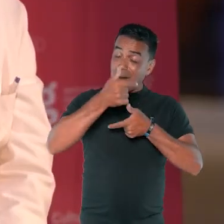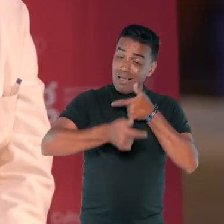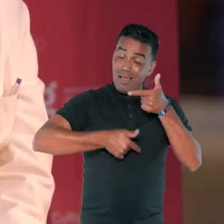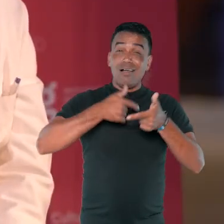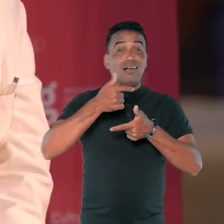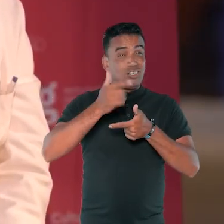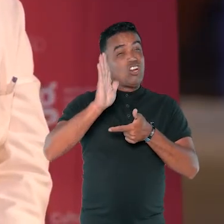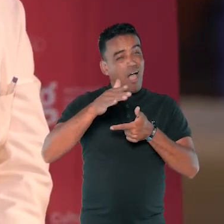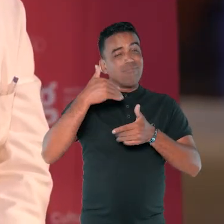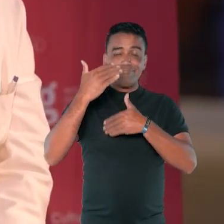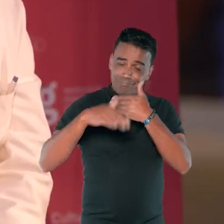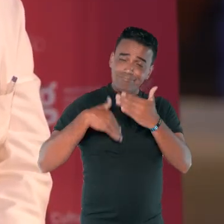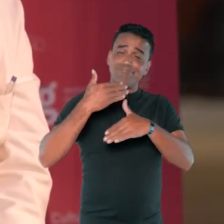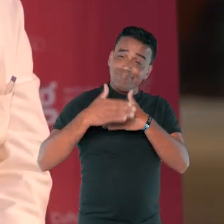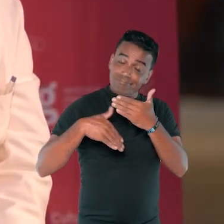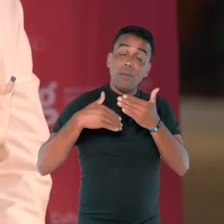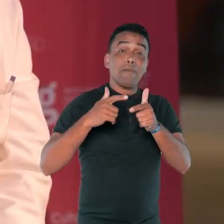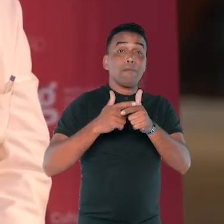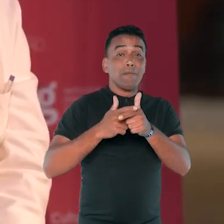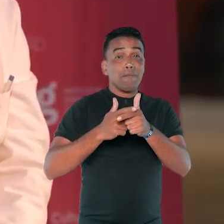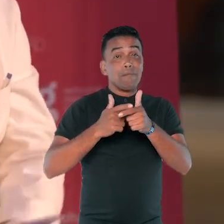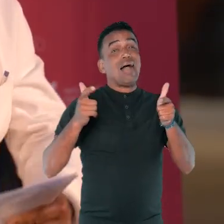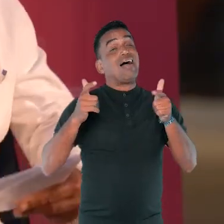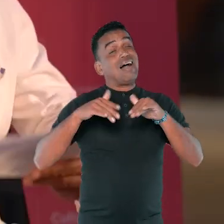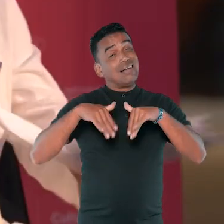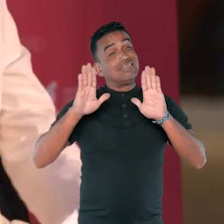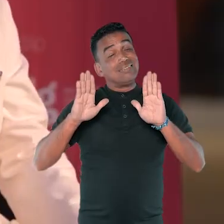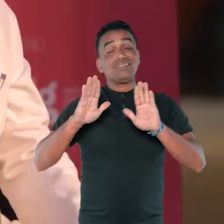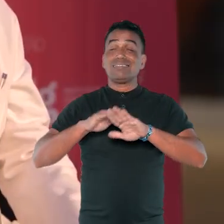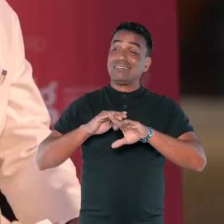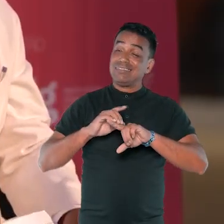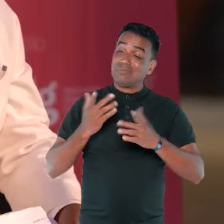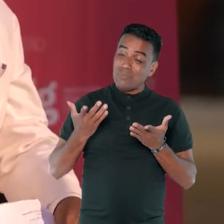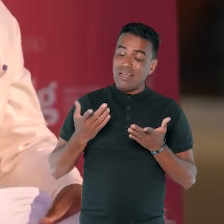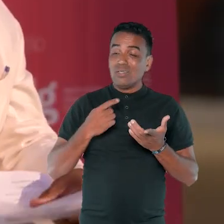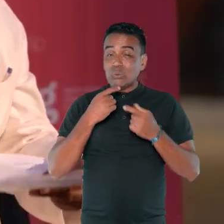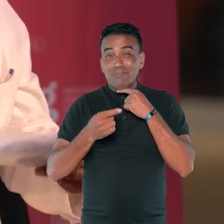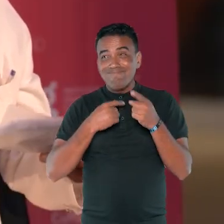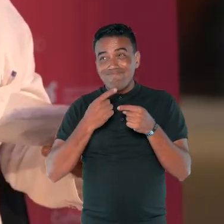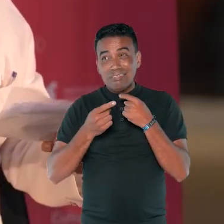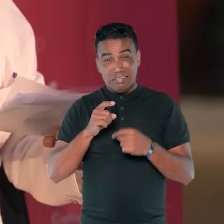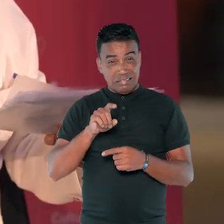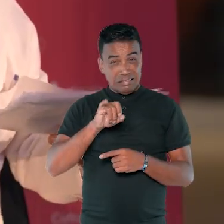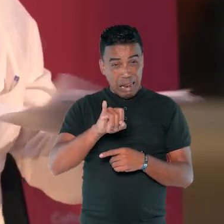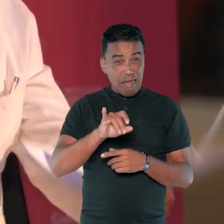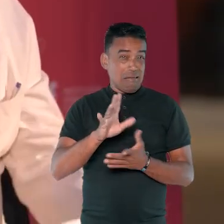estamos construindo, mas eu me pergunto, será que nós